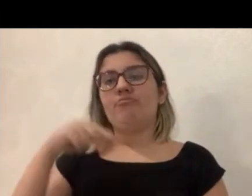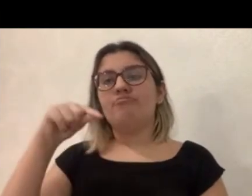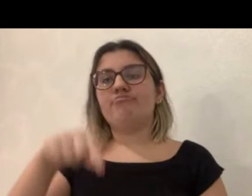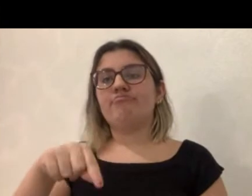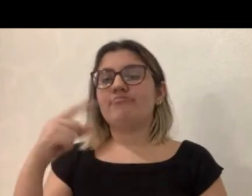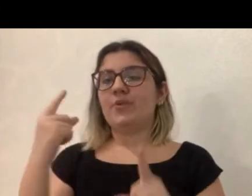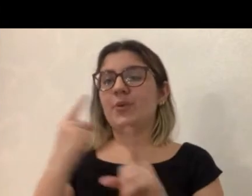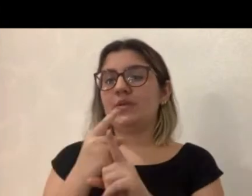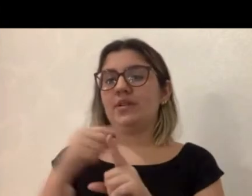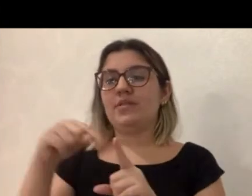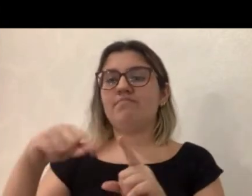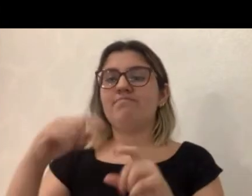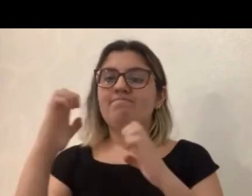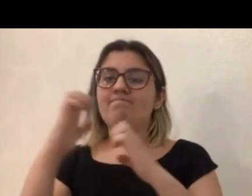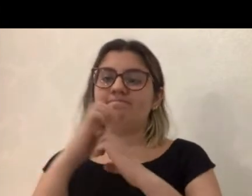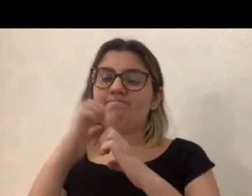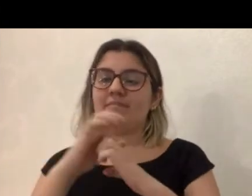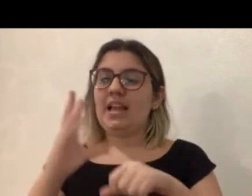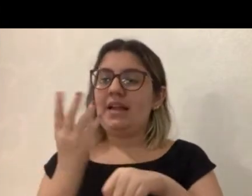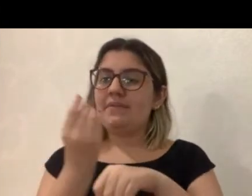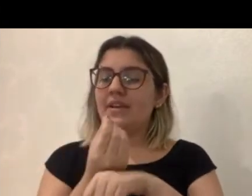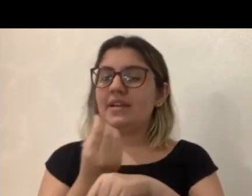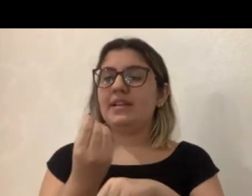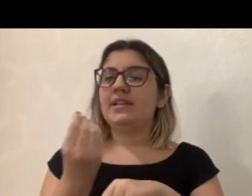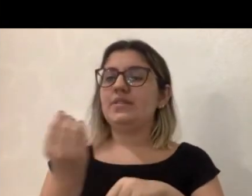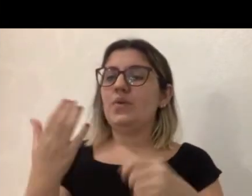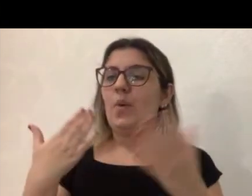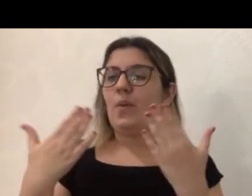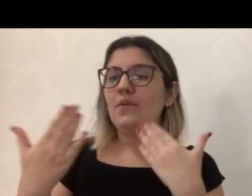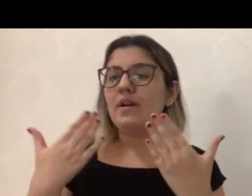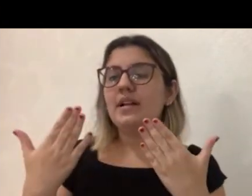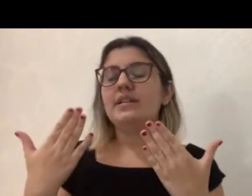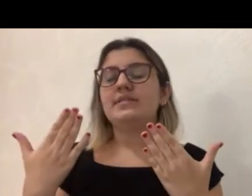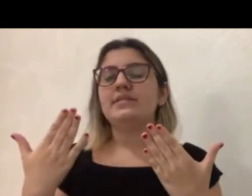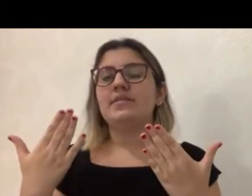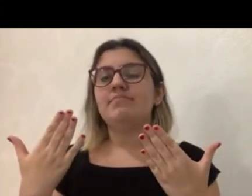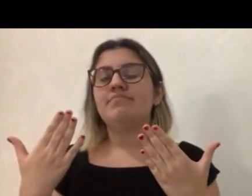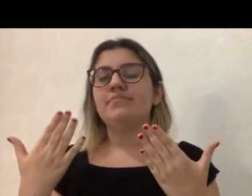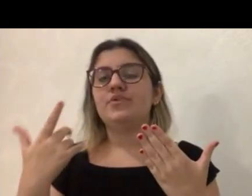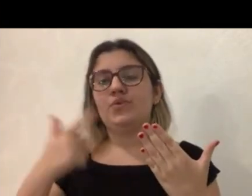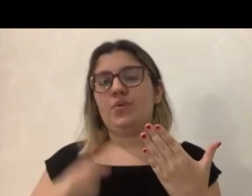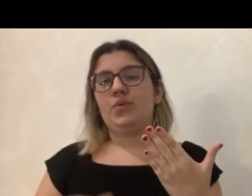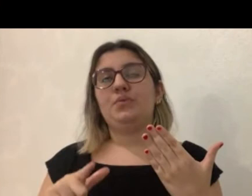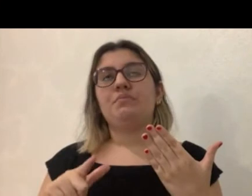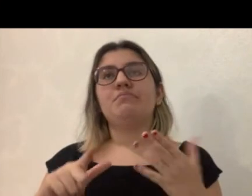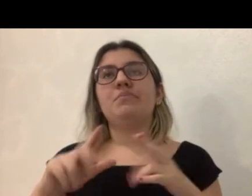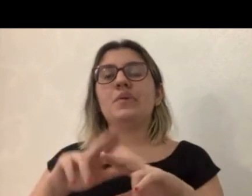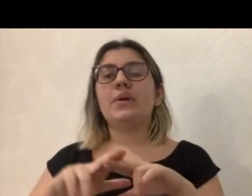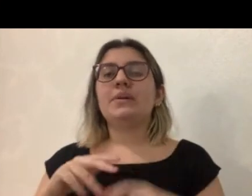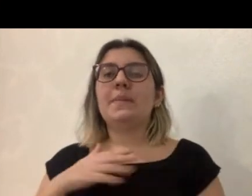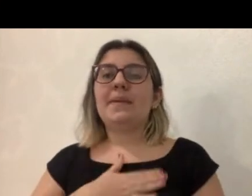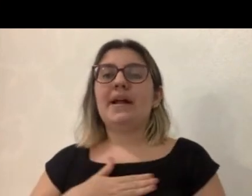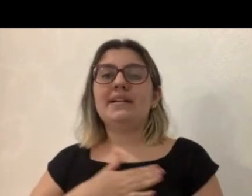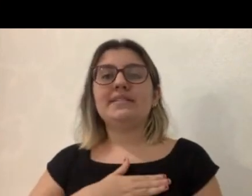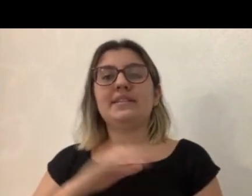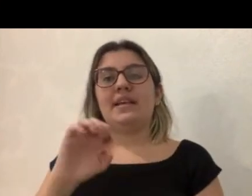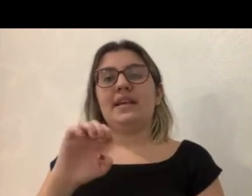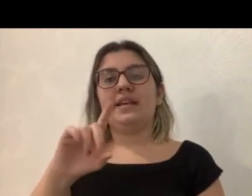Obrigado por a gente estar aqui de novo no CCBJ, outro evento, outra conversa.